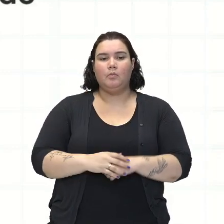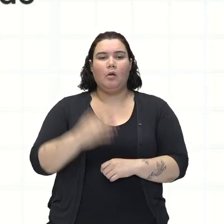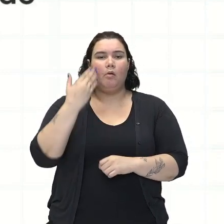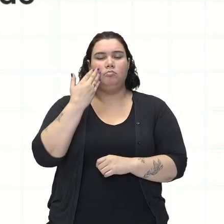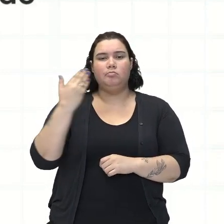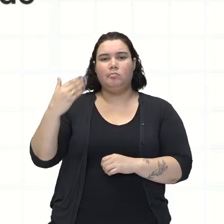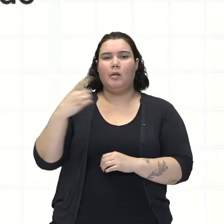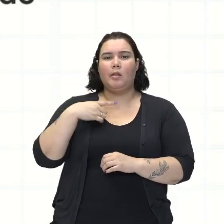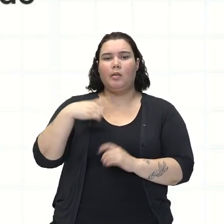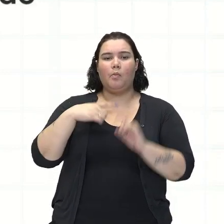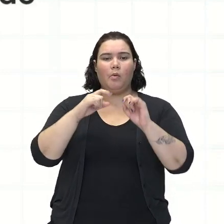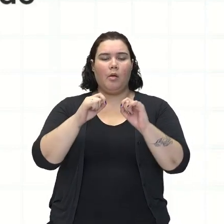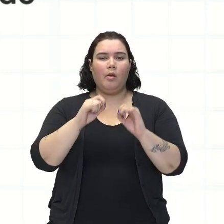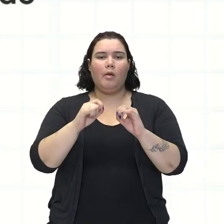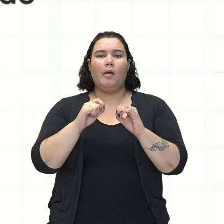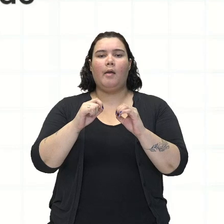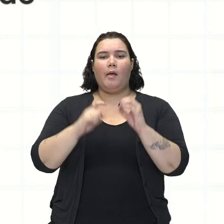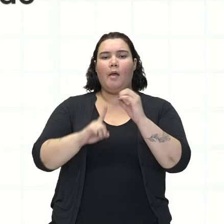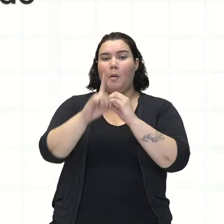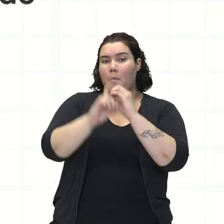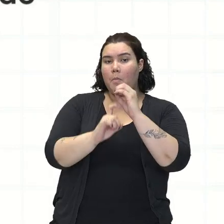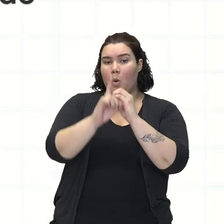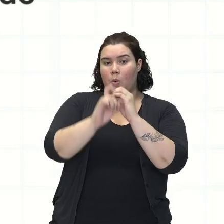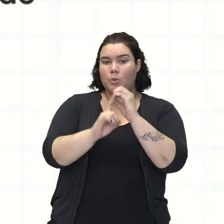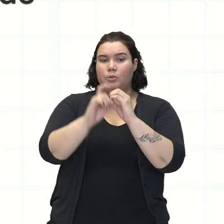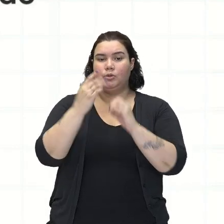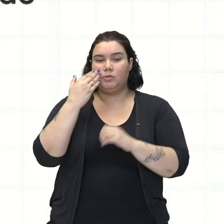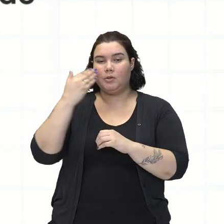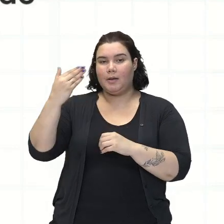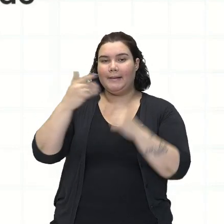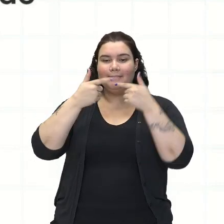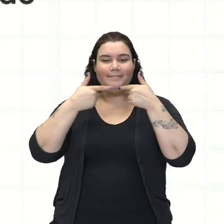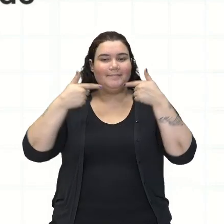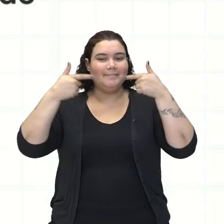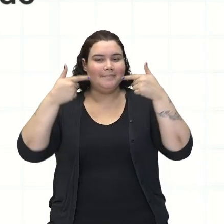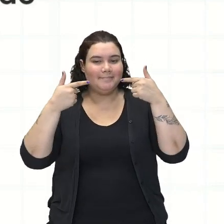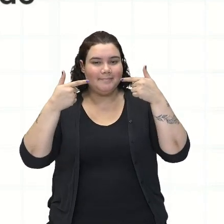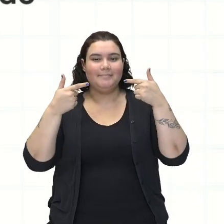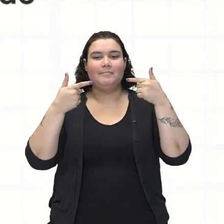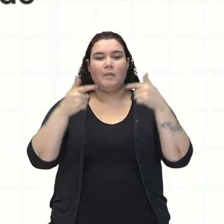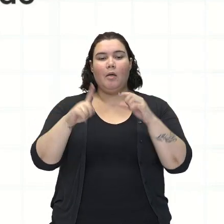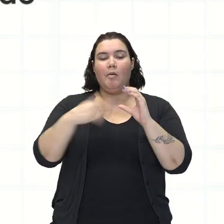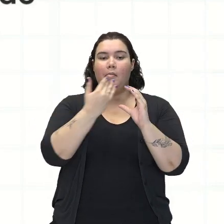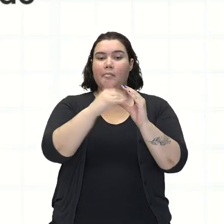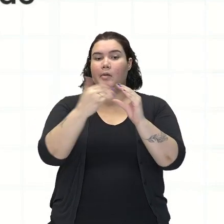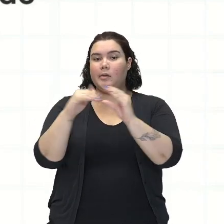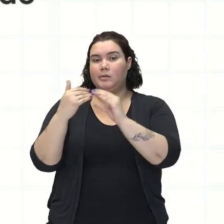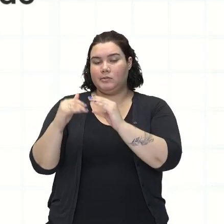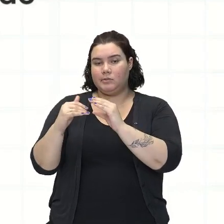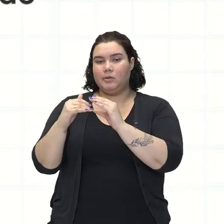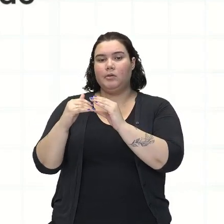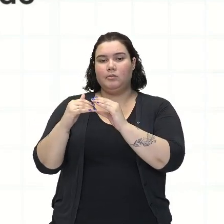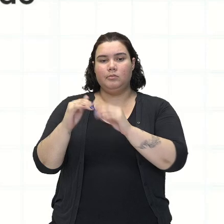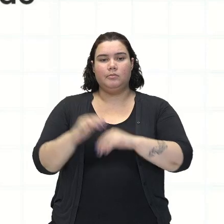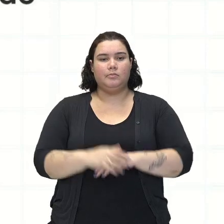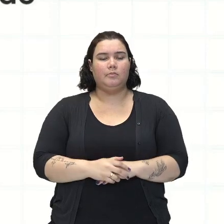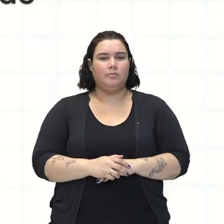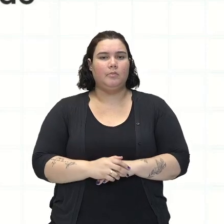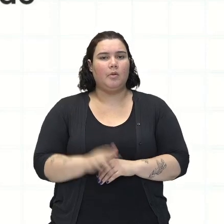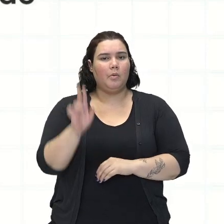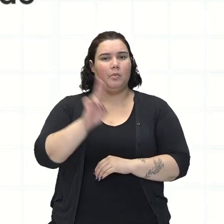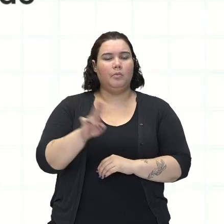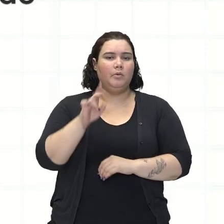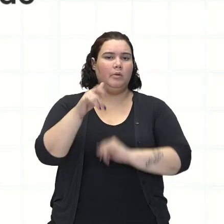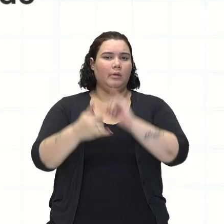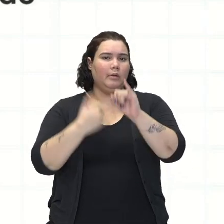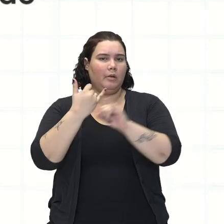né? A gente já tem aqui na linguagem da internet, principalmente, o surgimento do emoji de sorriso. Na verdade, ele já existe antes da internet, mas se